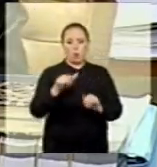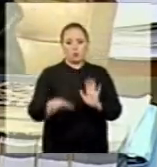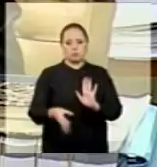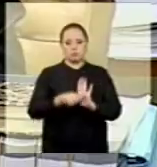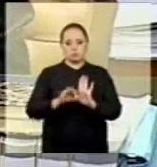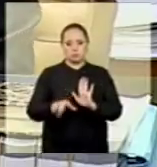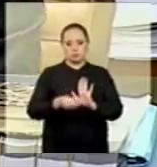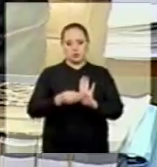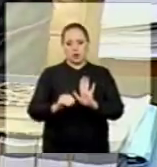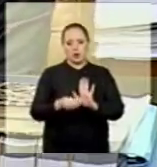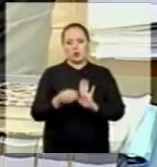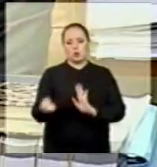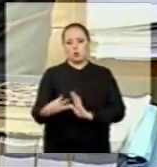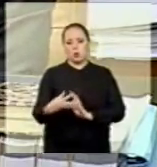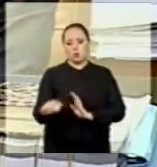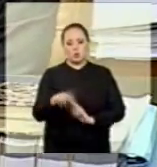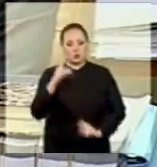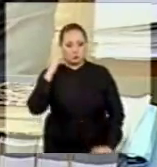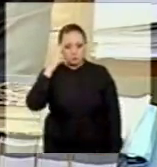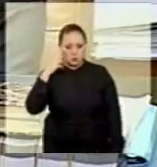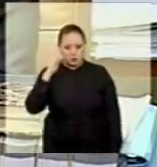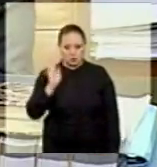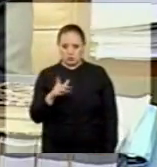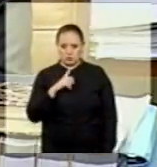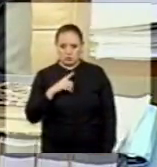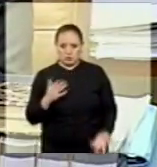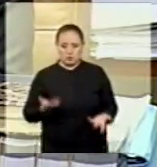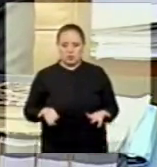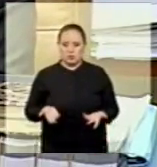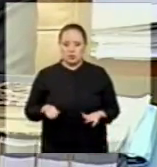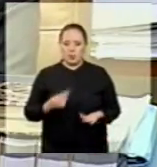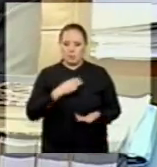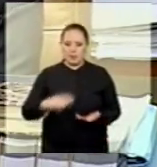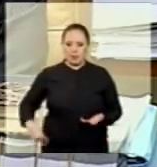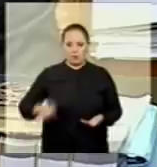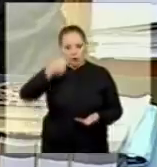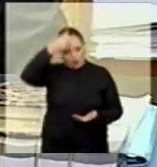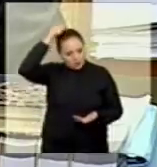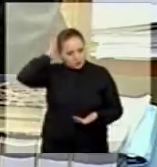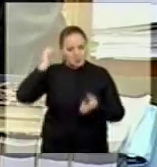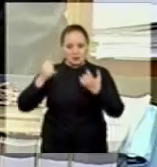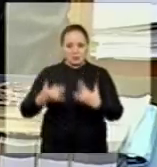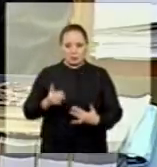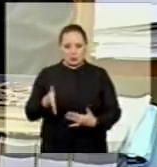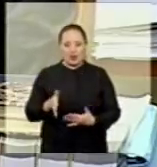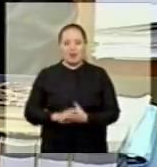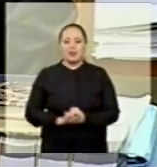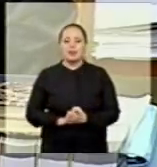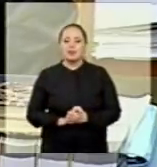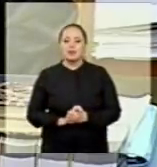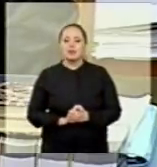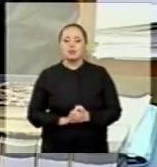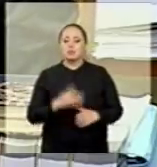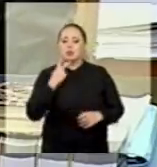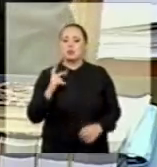tantas e novas hipóteses a que já aludiu o eminente ministro Alexandre de Moraes em seu douto voto de prerrogativa